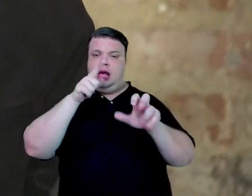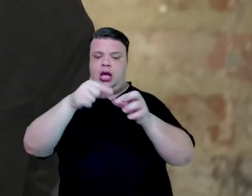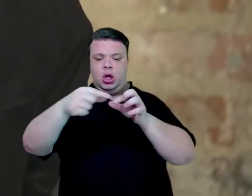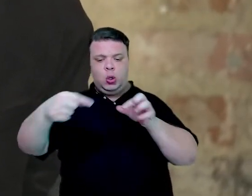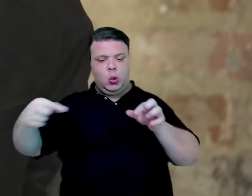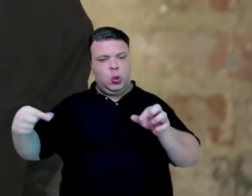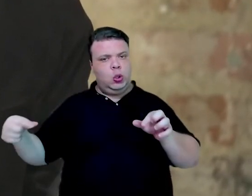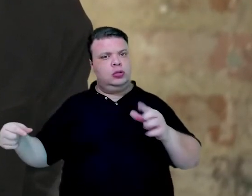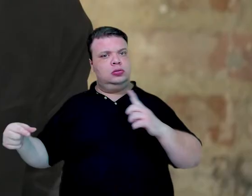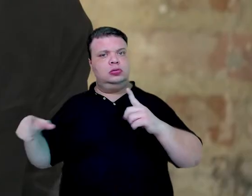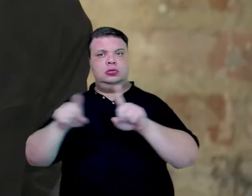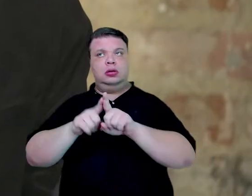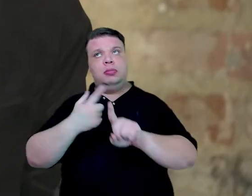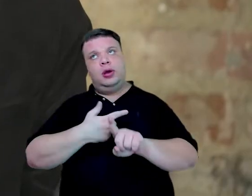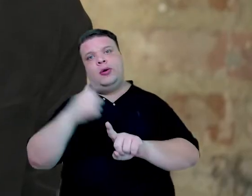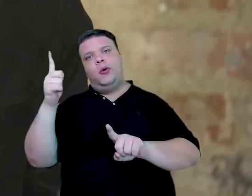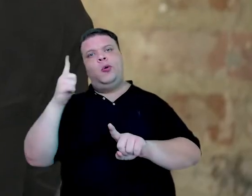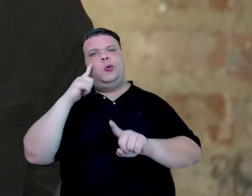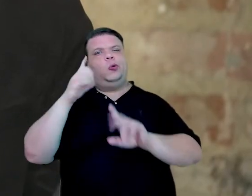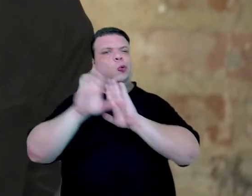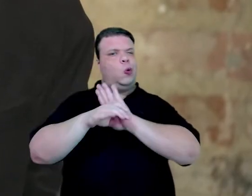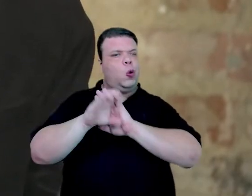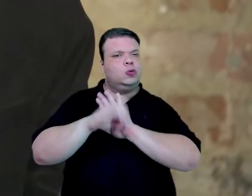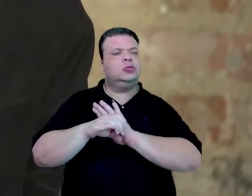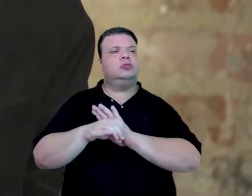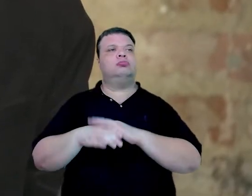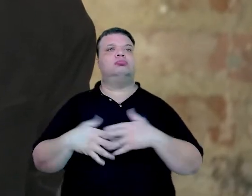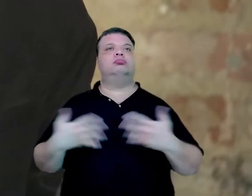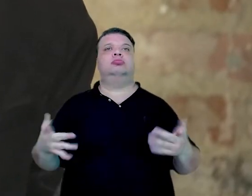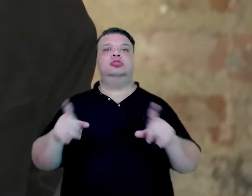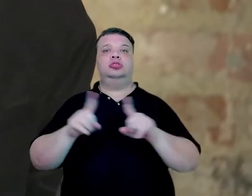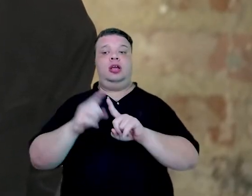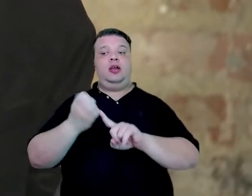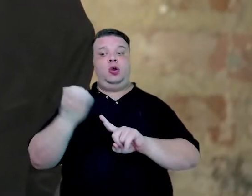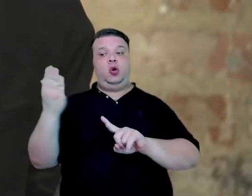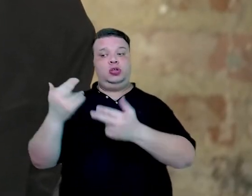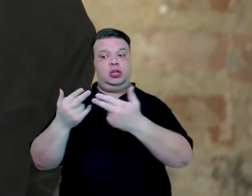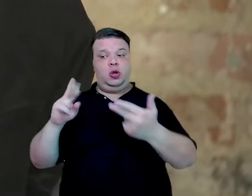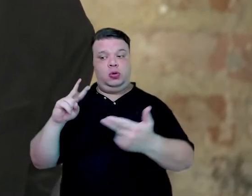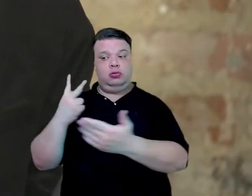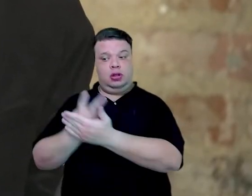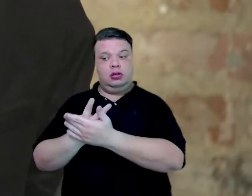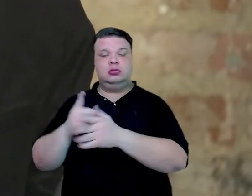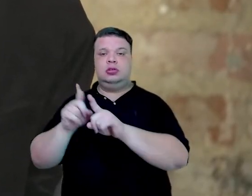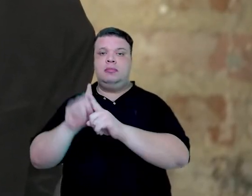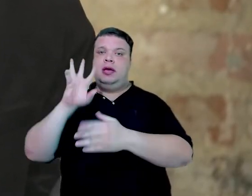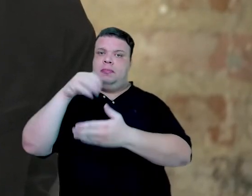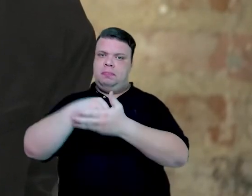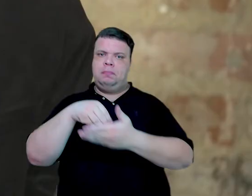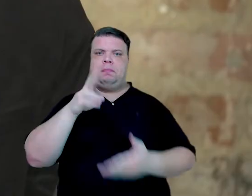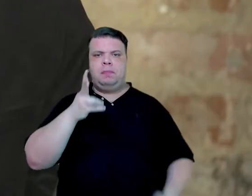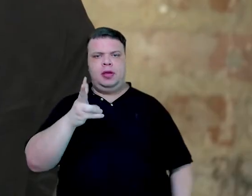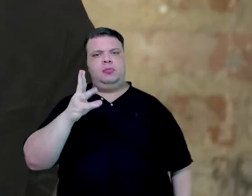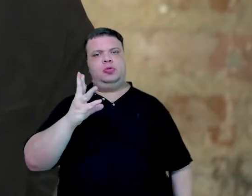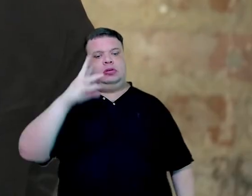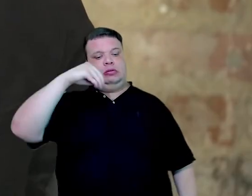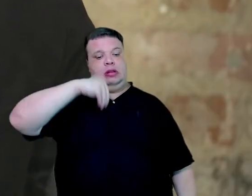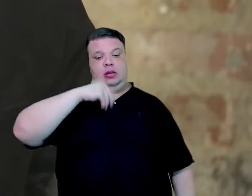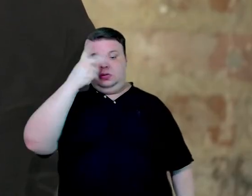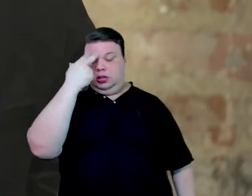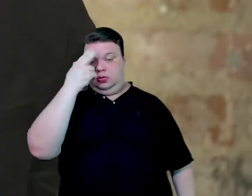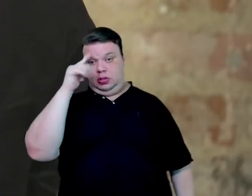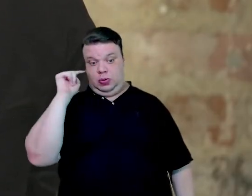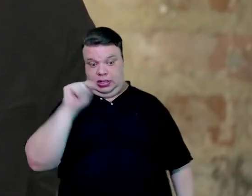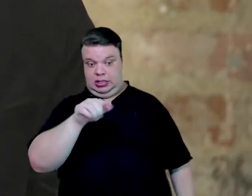externas ou mesmo as internas naturais, e que isso a gente vai cada vez mais melhorar também a